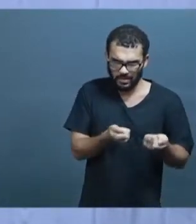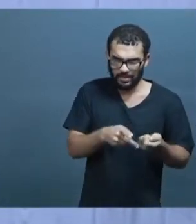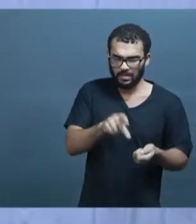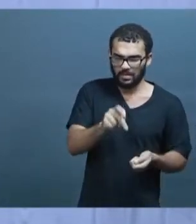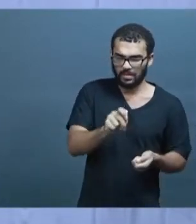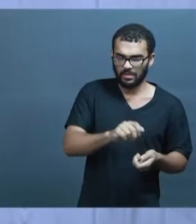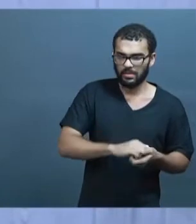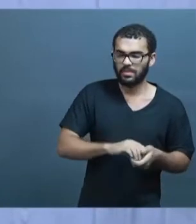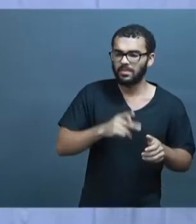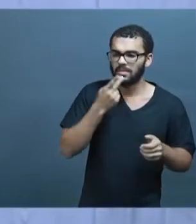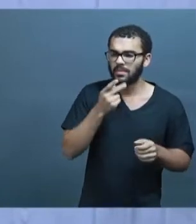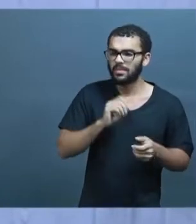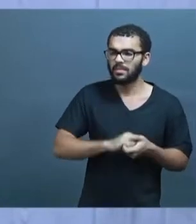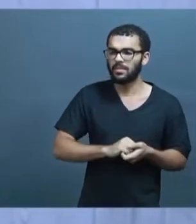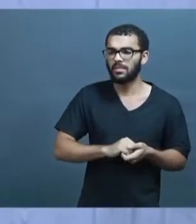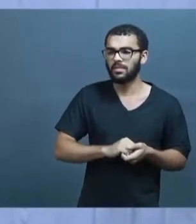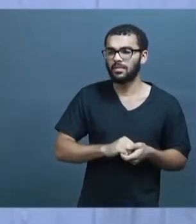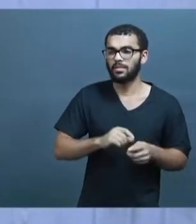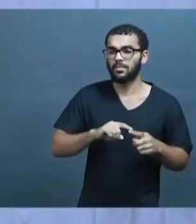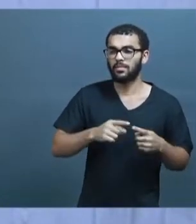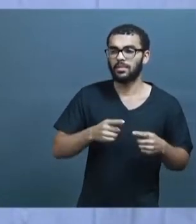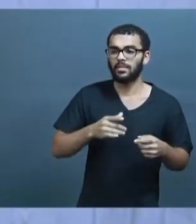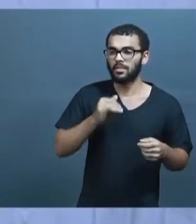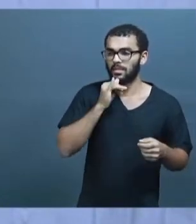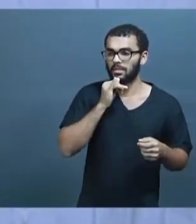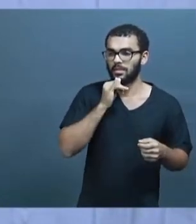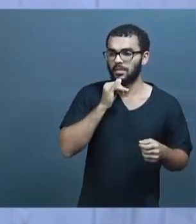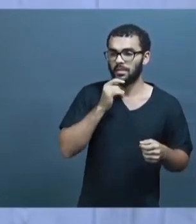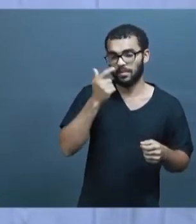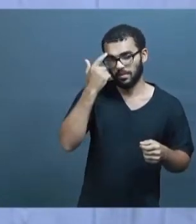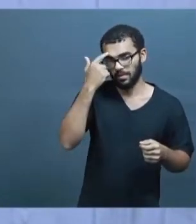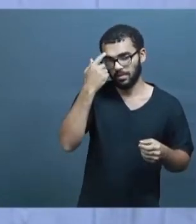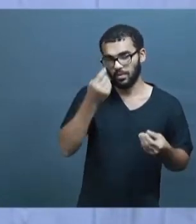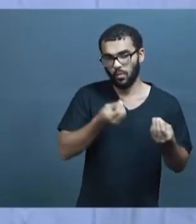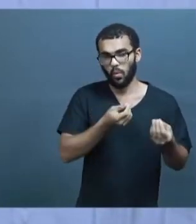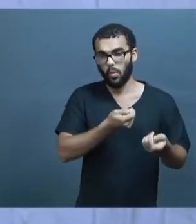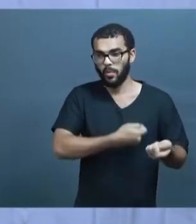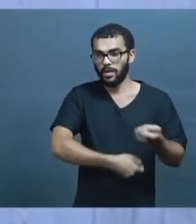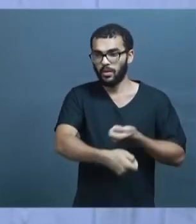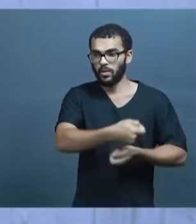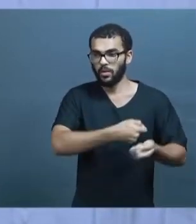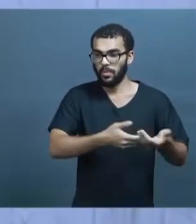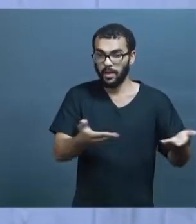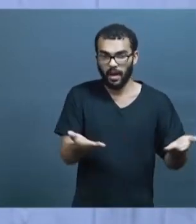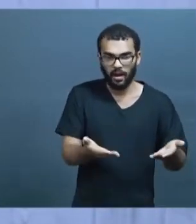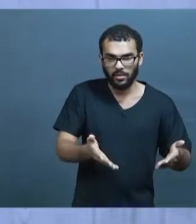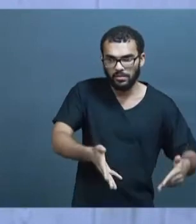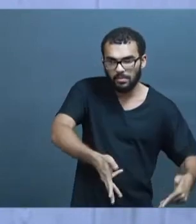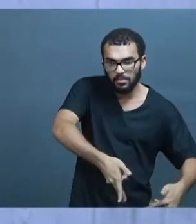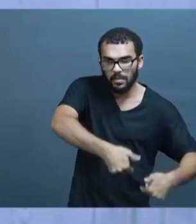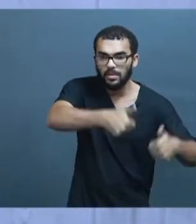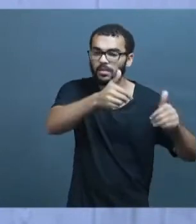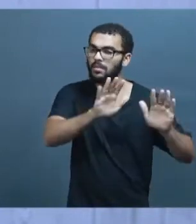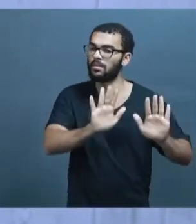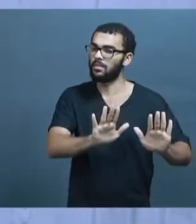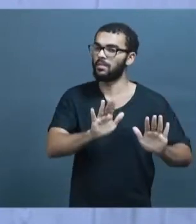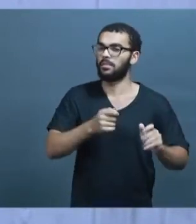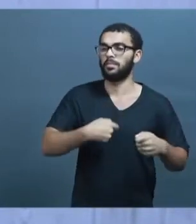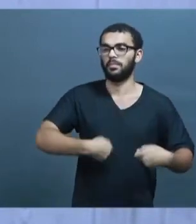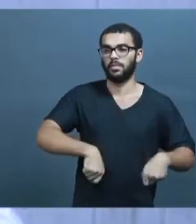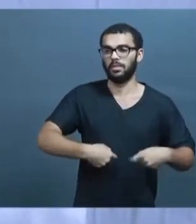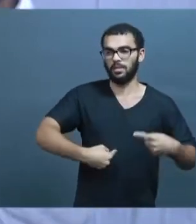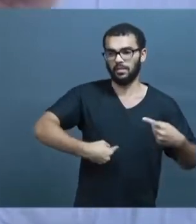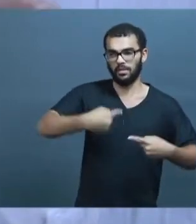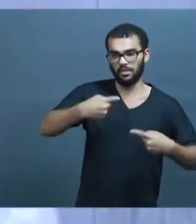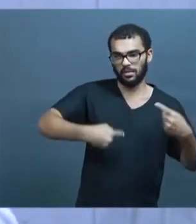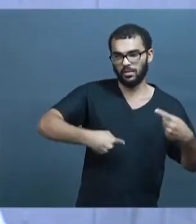quer dizer que necessariamente a partir desse momento o gasto em geral seja melhor realizado. Esse é um grande desafio. Uhum. Então talvez seja o momento de discutir também na outra